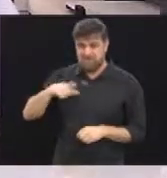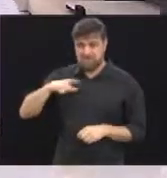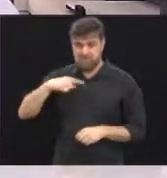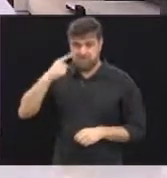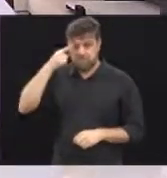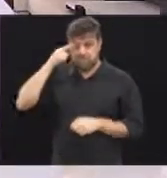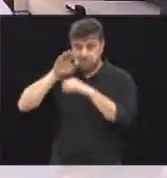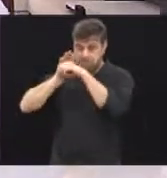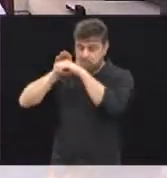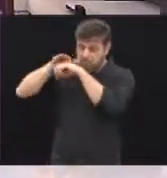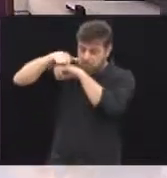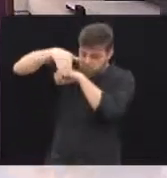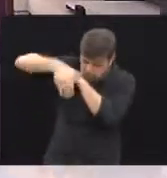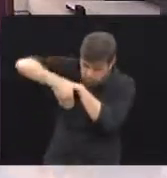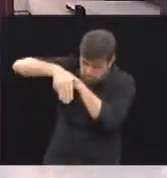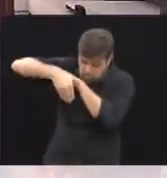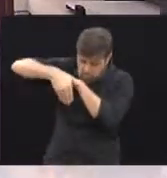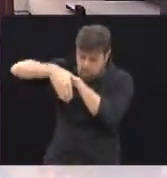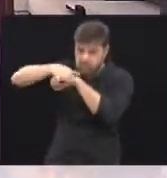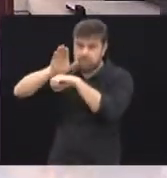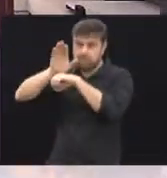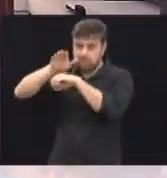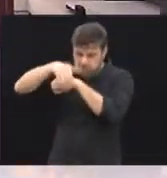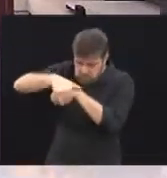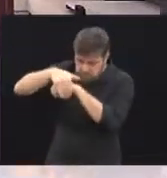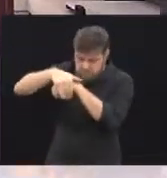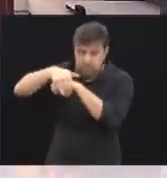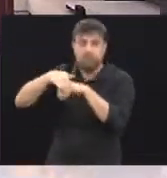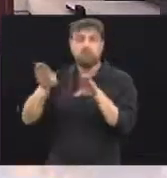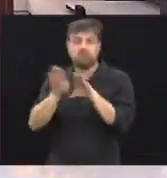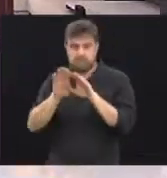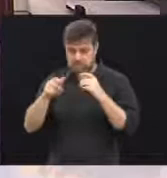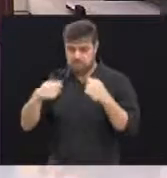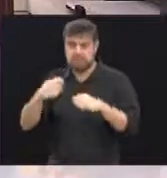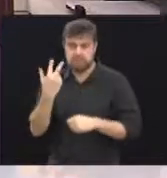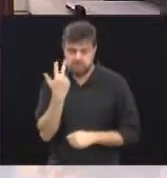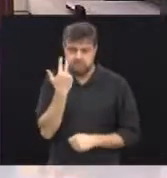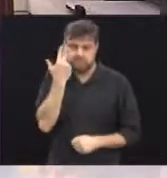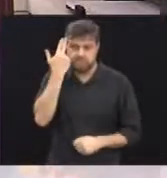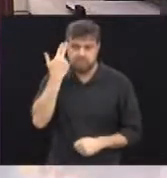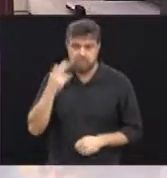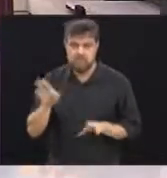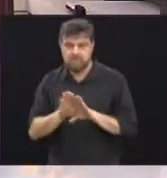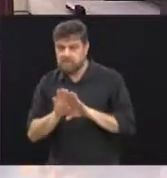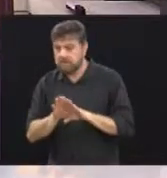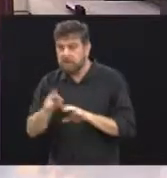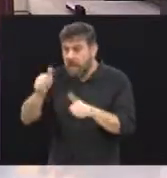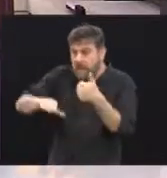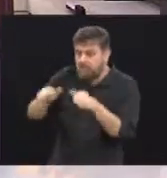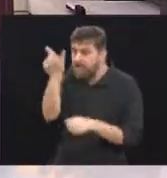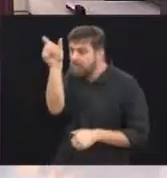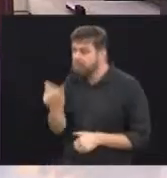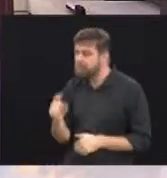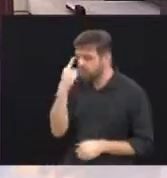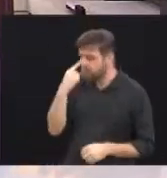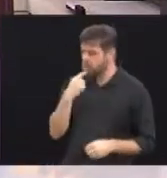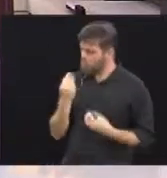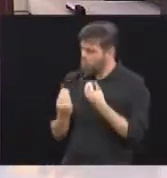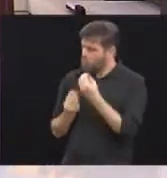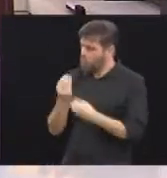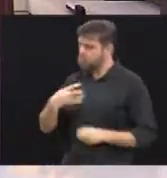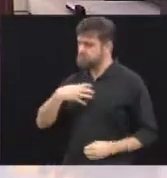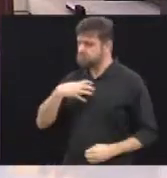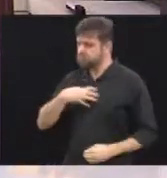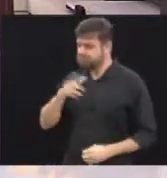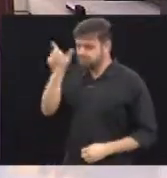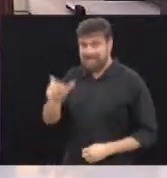intensa, muito caída, né? Aí também é caso de cirurgia plástica. E a gente avalia assim o perfil da pessoa. Às vezes a pessoa